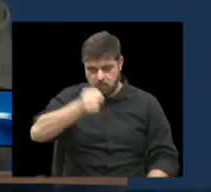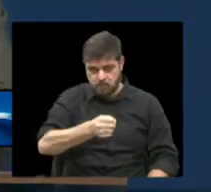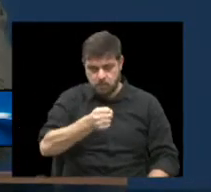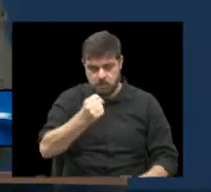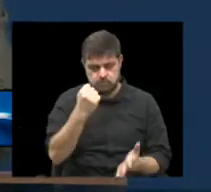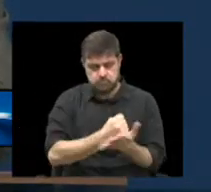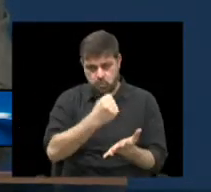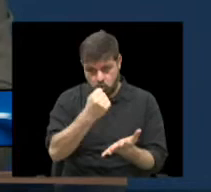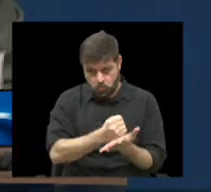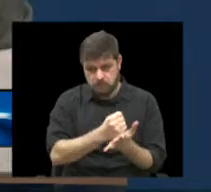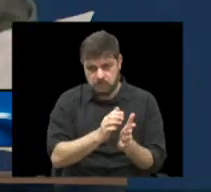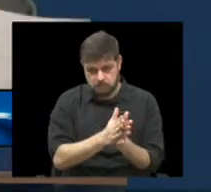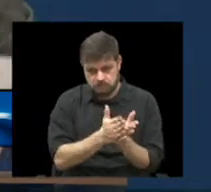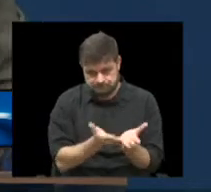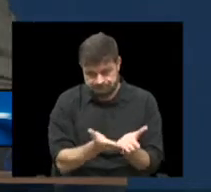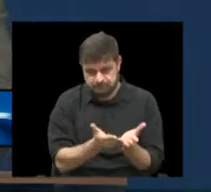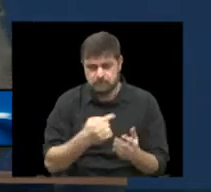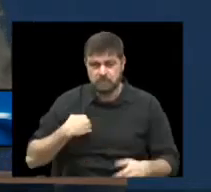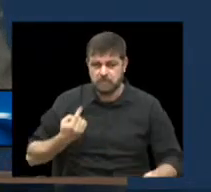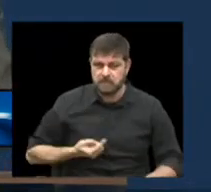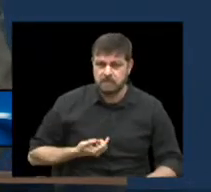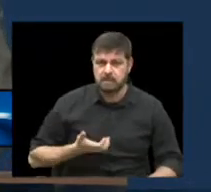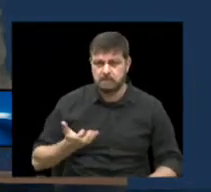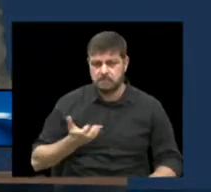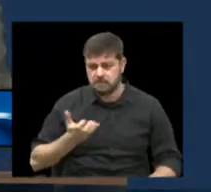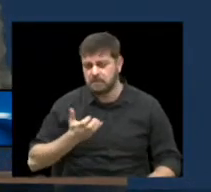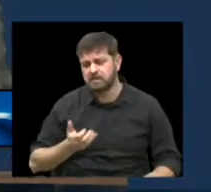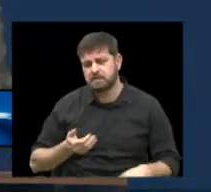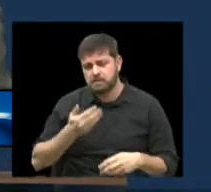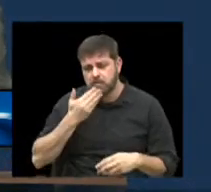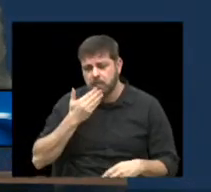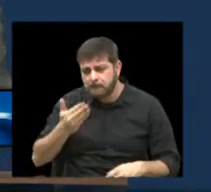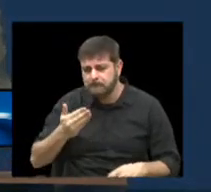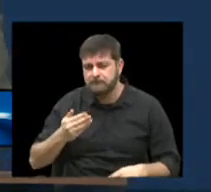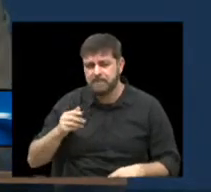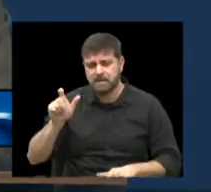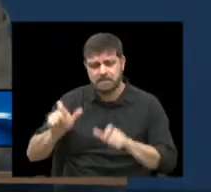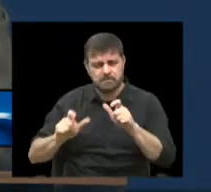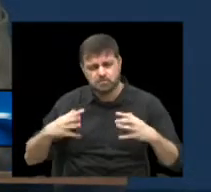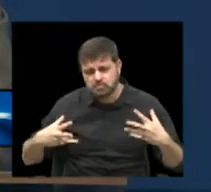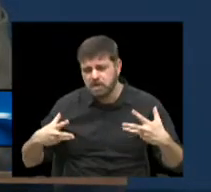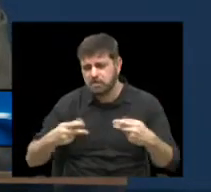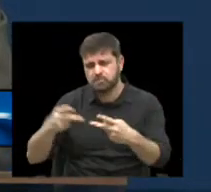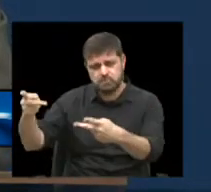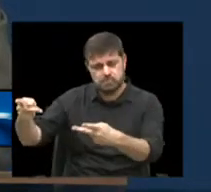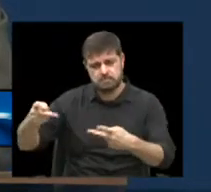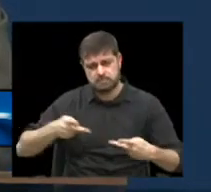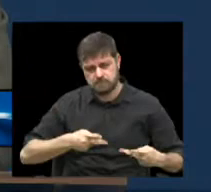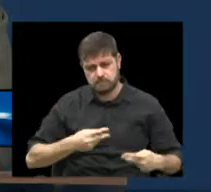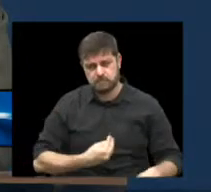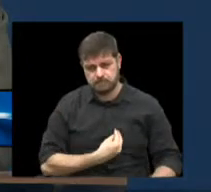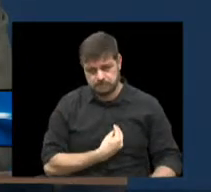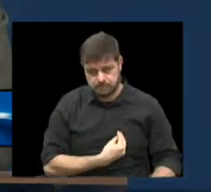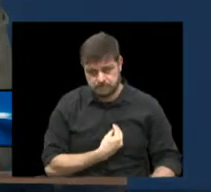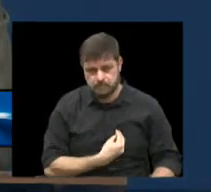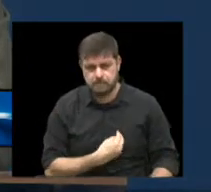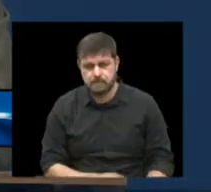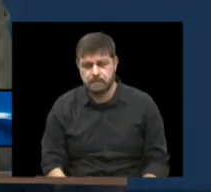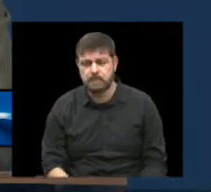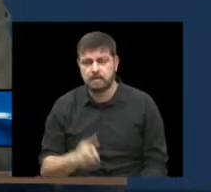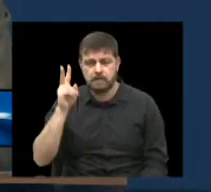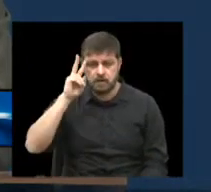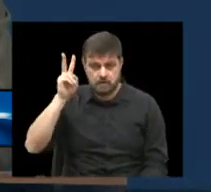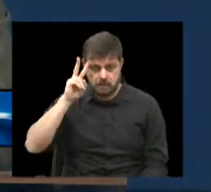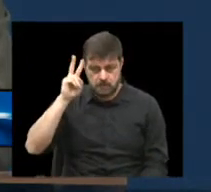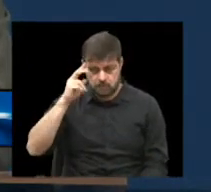com deficiência. Eu conto com a presença de todos. Além disso, senhor presidente, eu quero lembrar também,